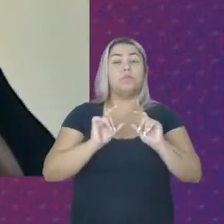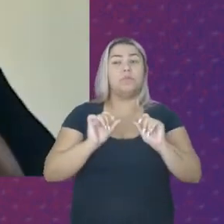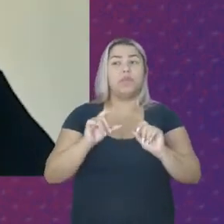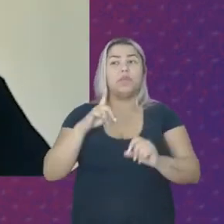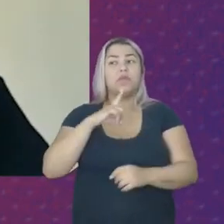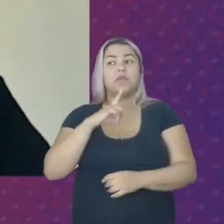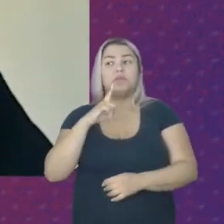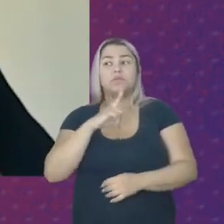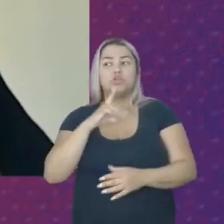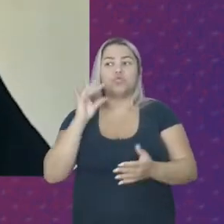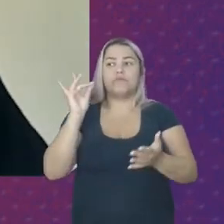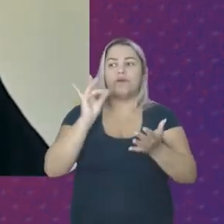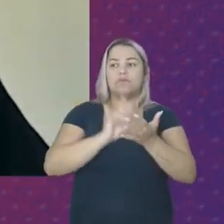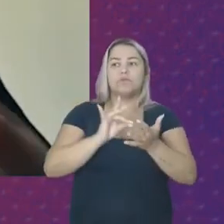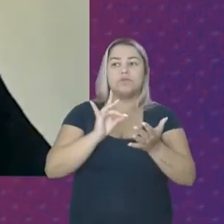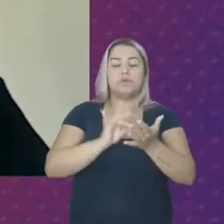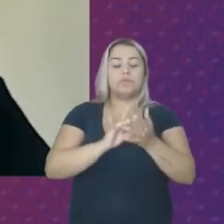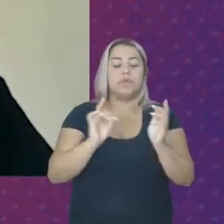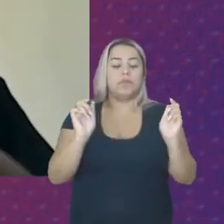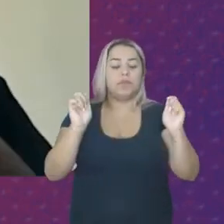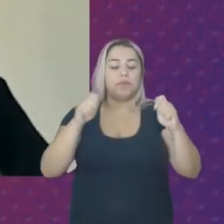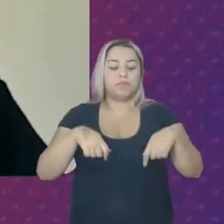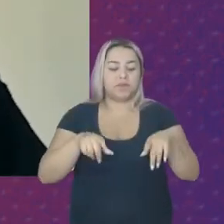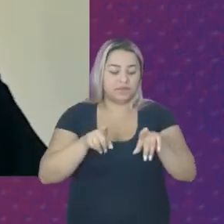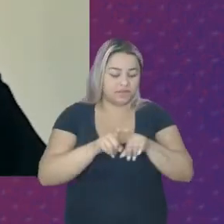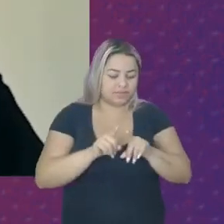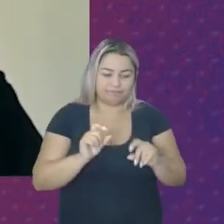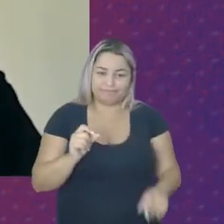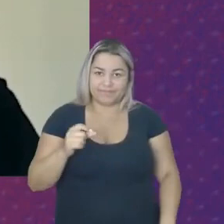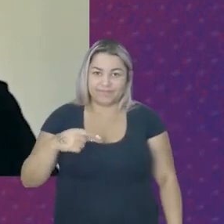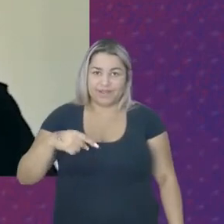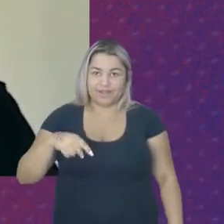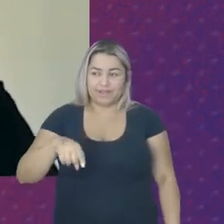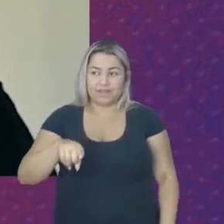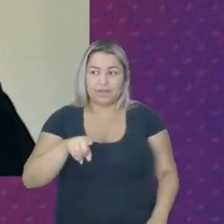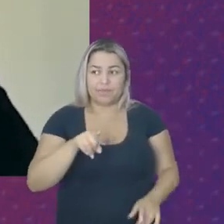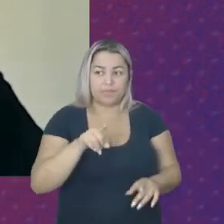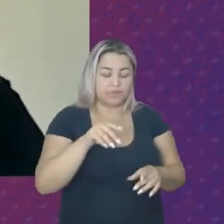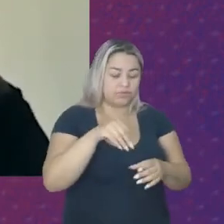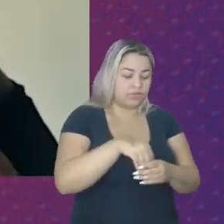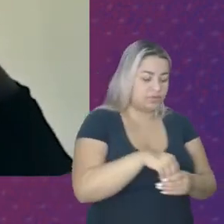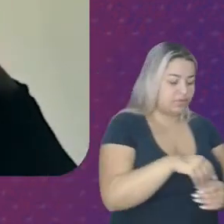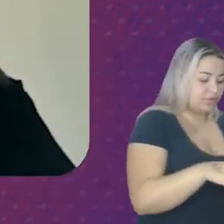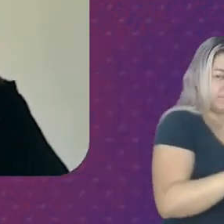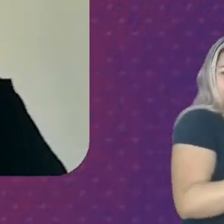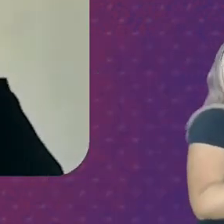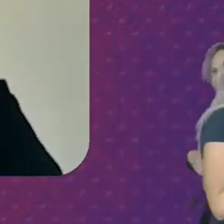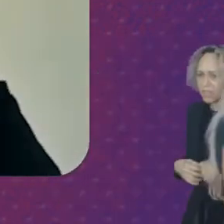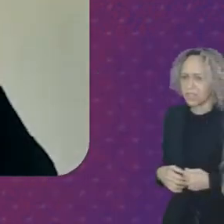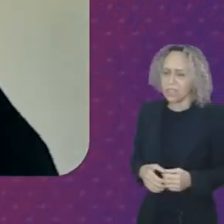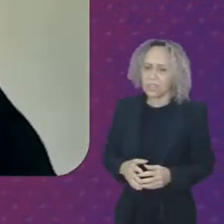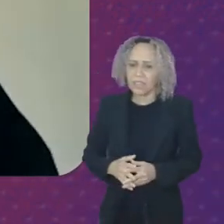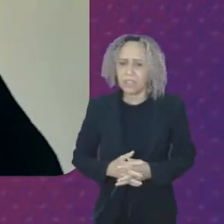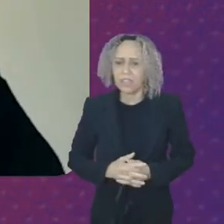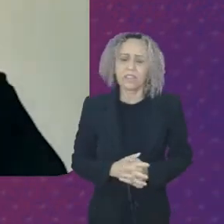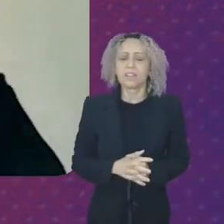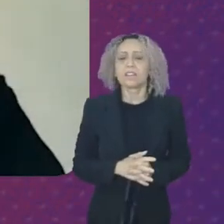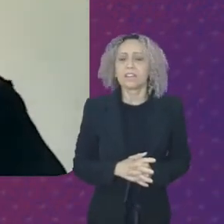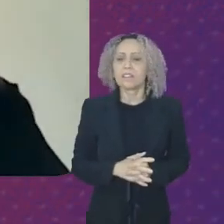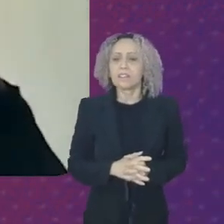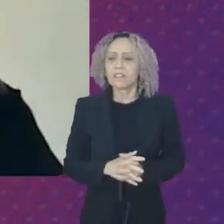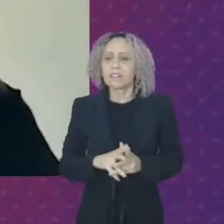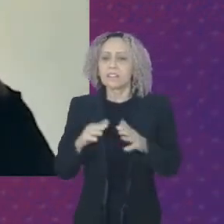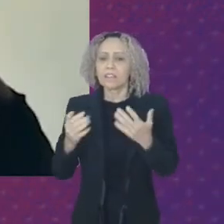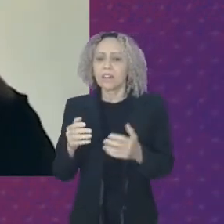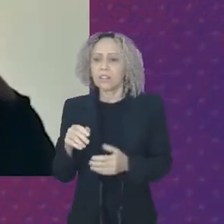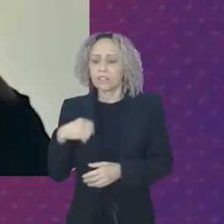é, de fato, necessário, importante e tem validade dentro da sociedade, o que as mulheres estão precisando, o que as mulheres estão